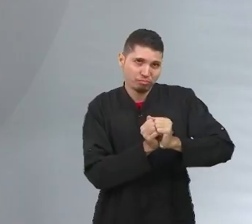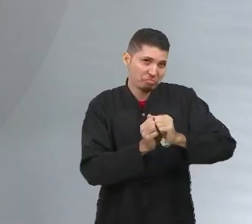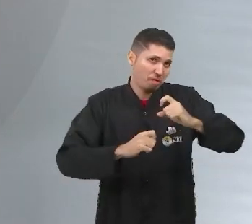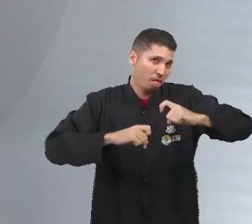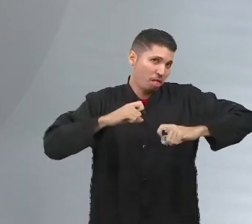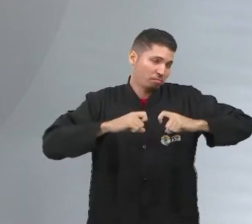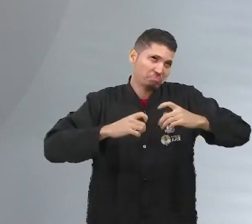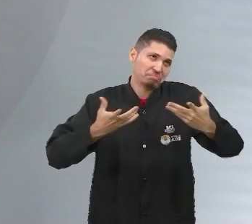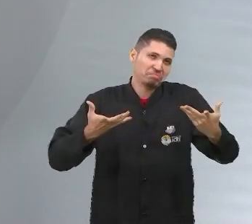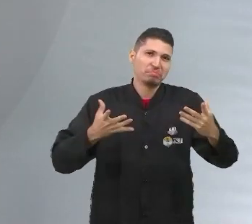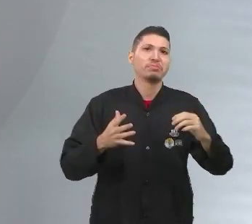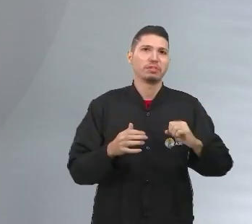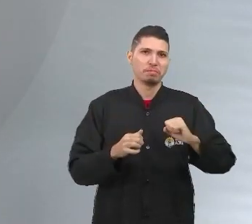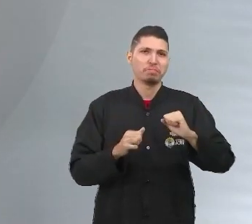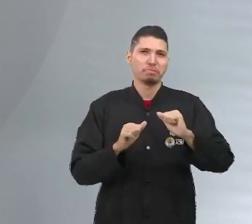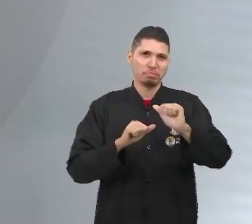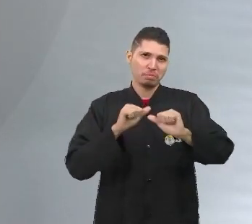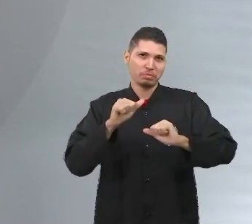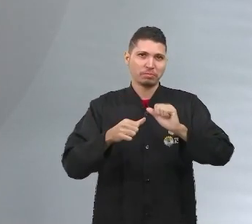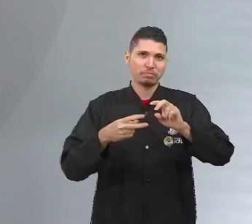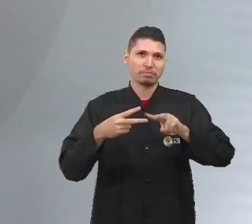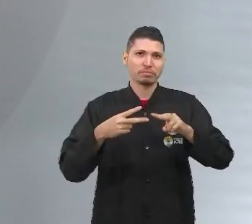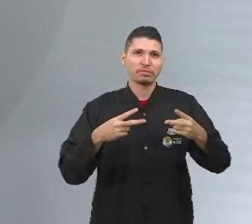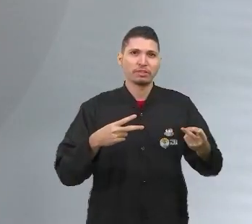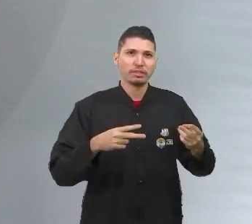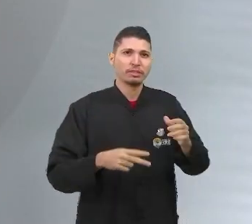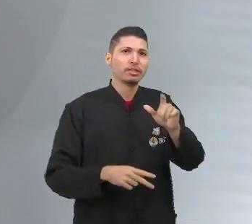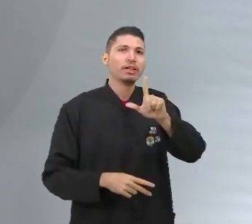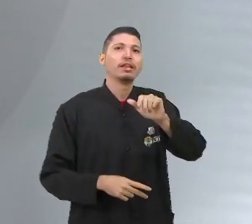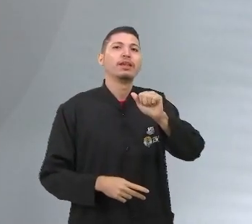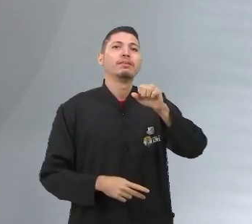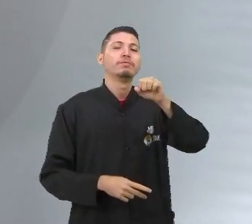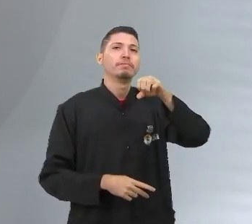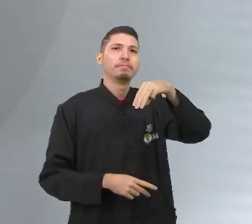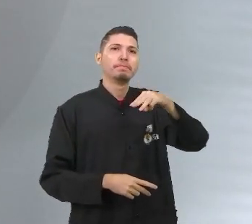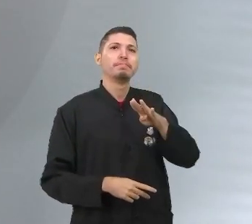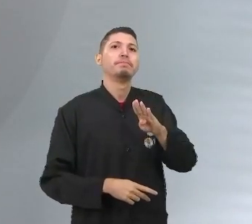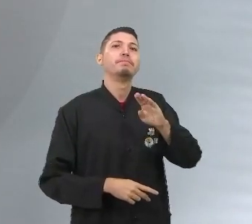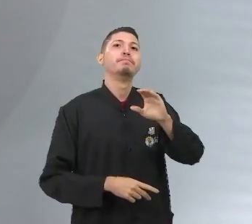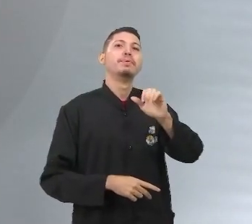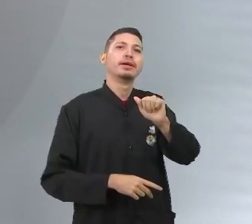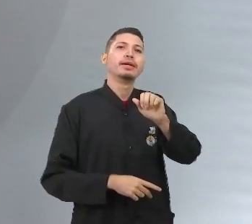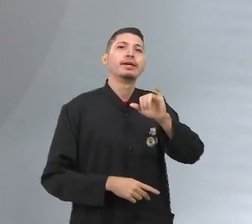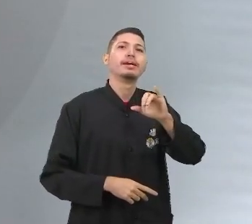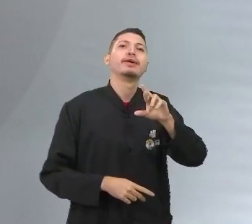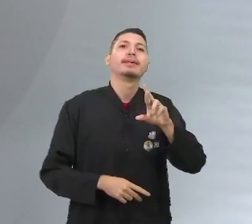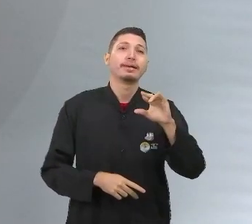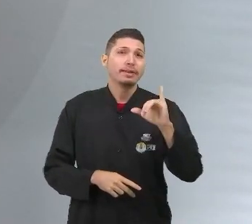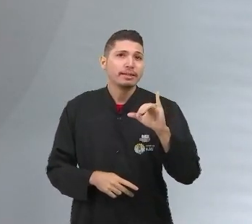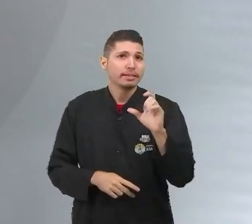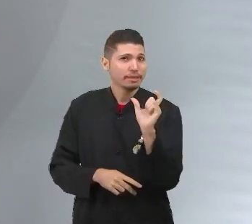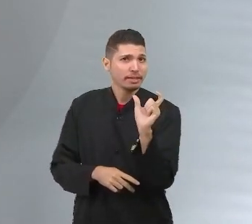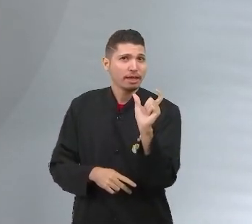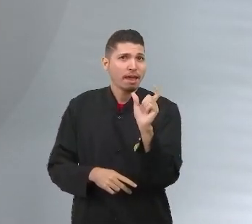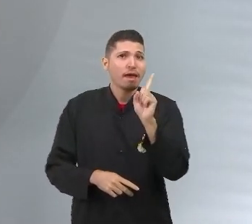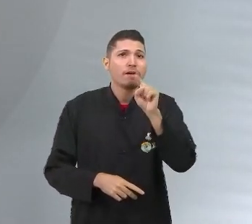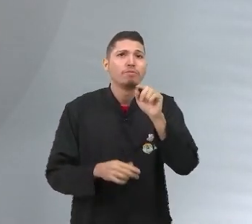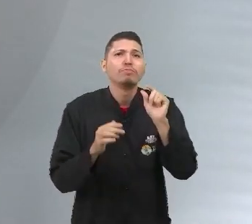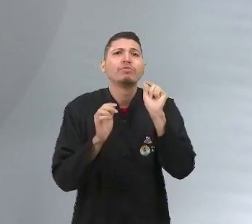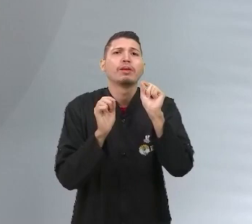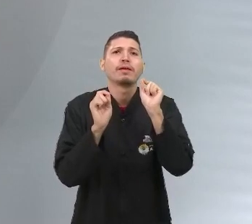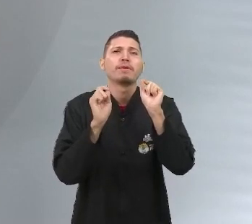ter lambari com coxinha. Espera aí, o que é o lambari mesmo? Lambari é um peixe. Vocês nunca viram peixes com